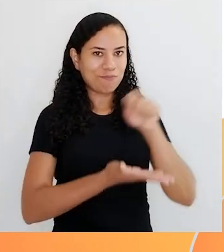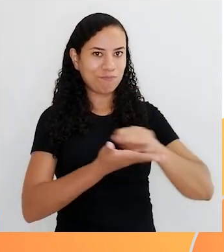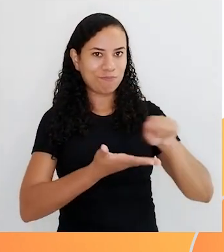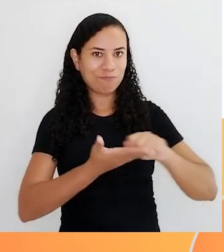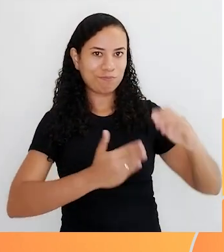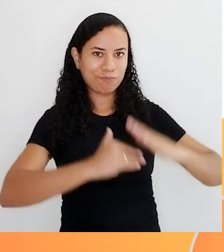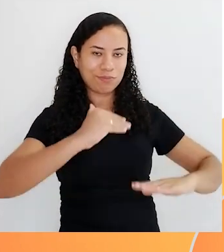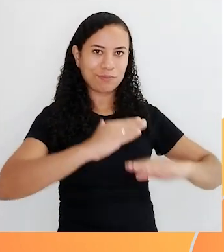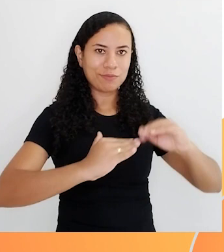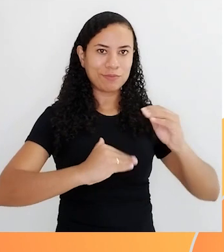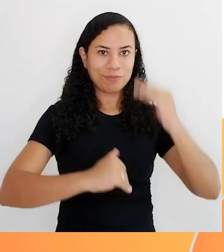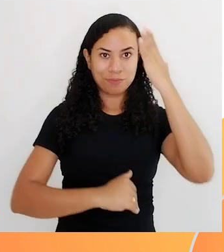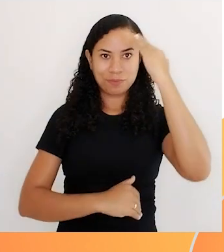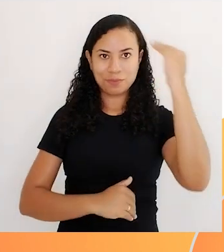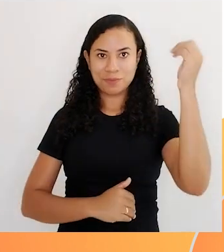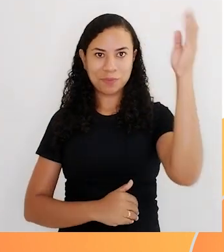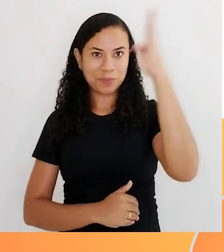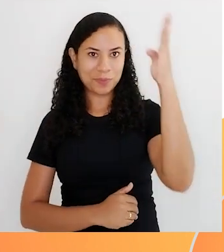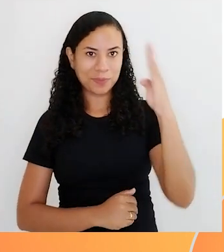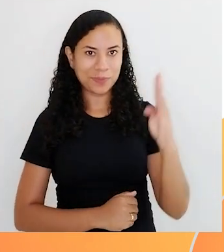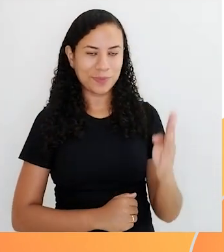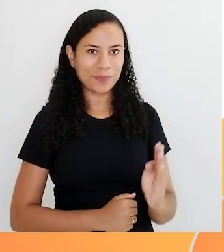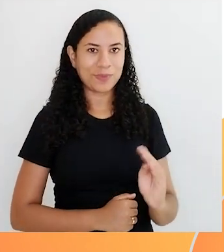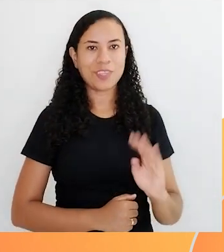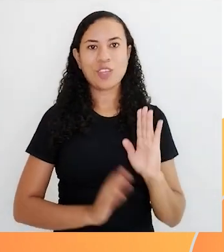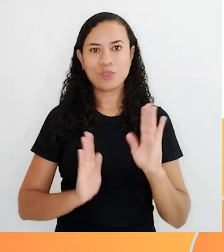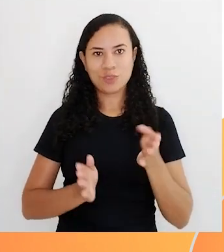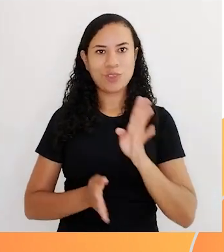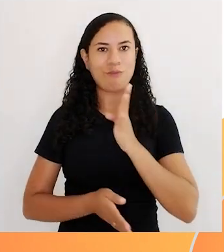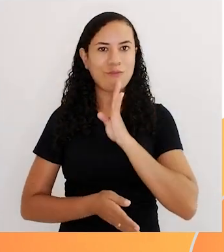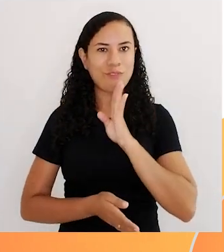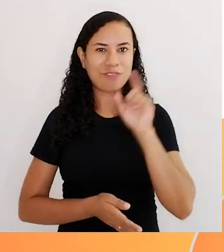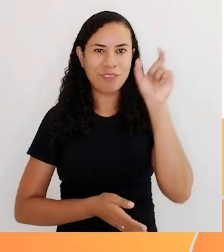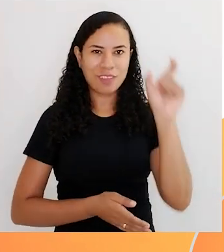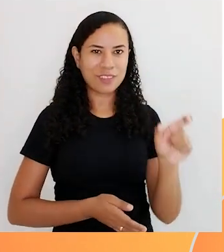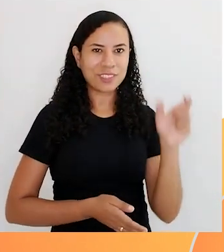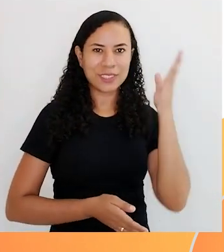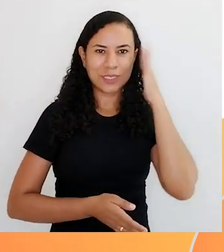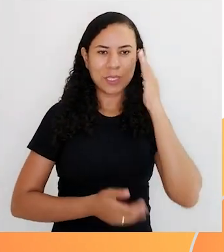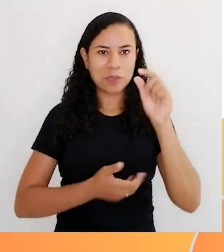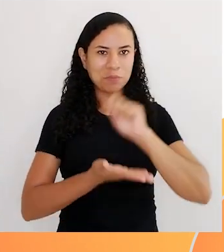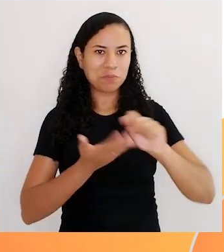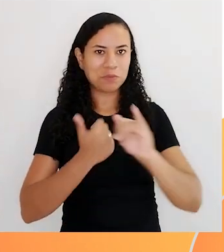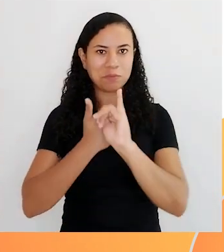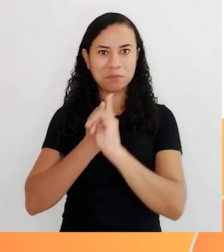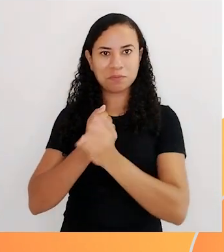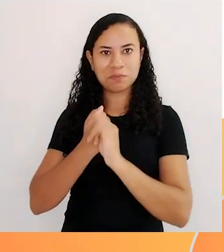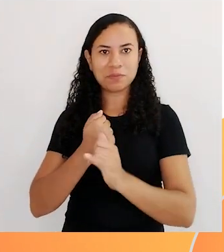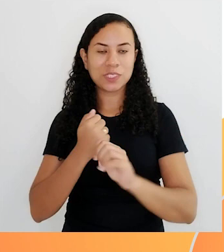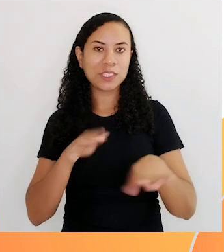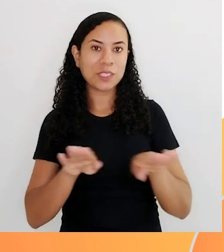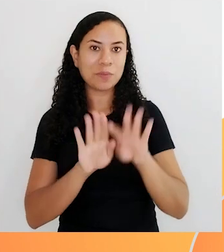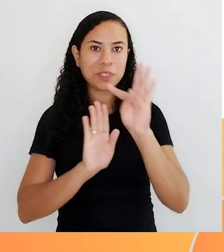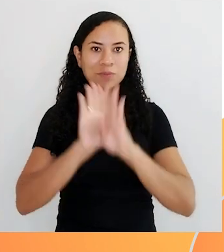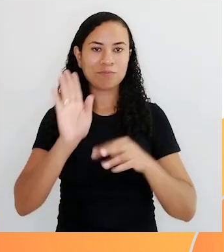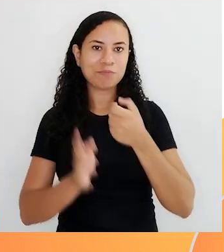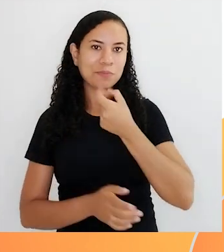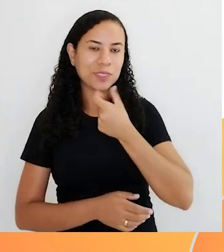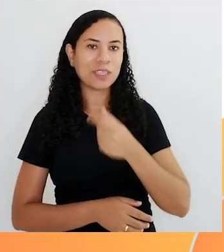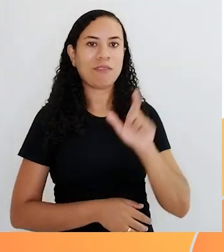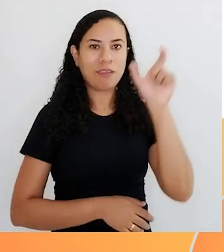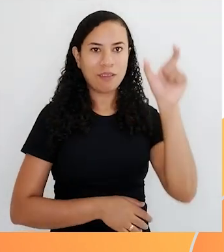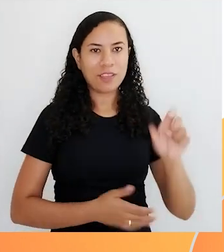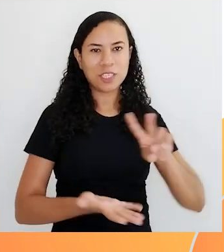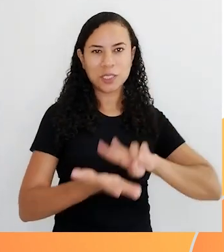suas crônicas e contos de humor. É também jornalista, tradutor, roteirista de programas